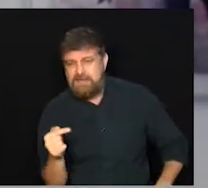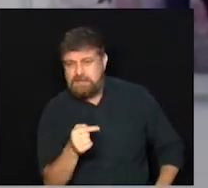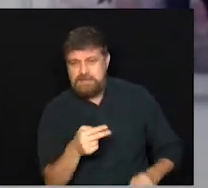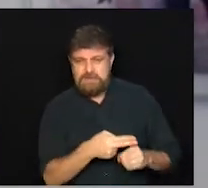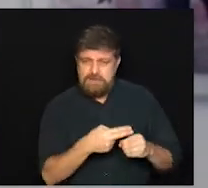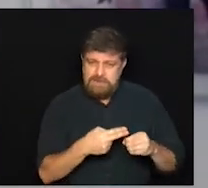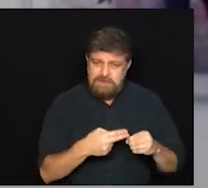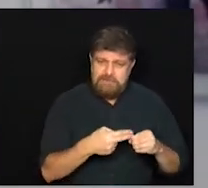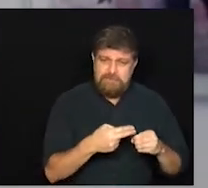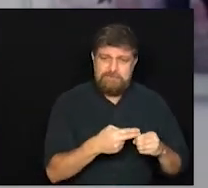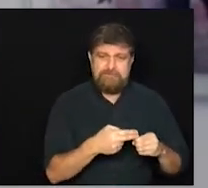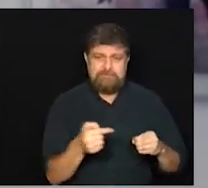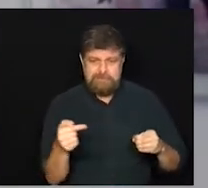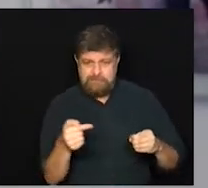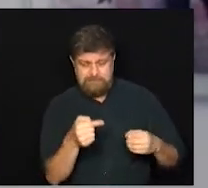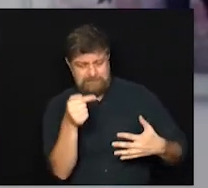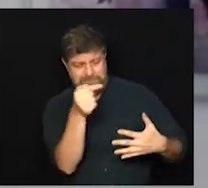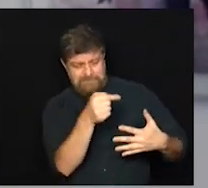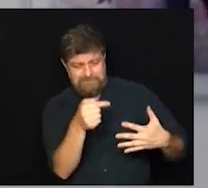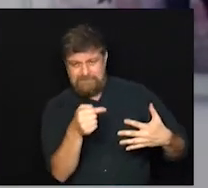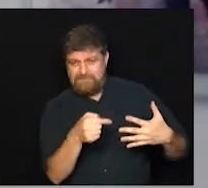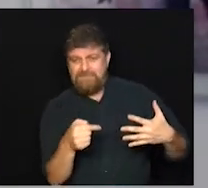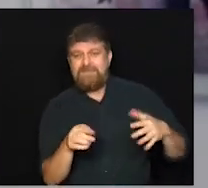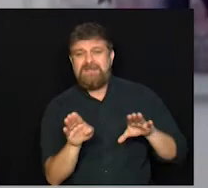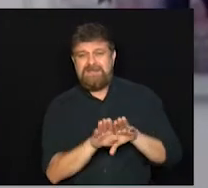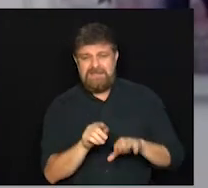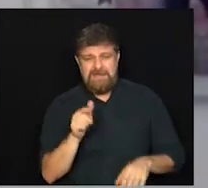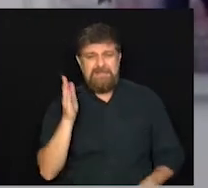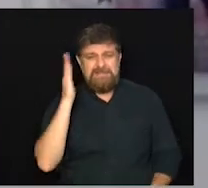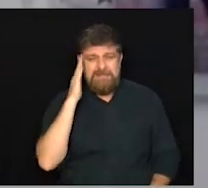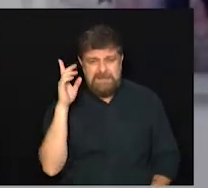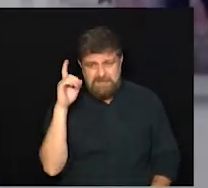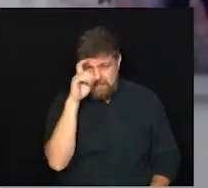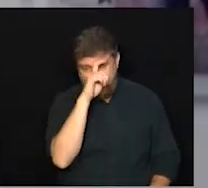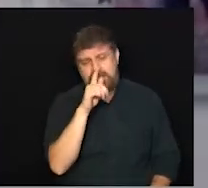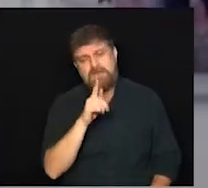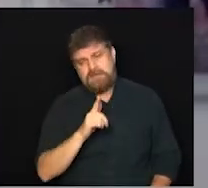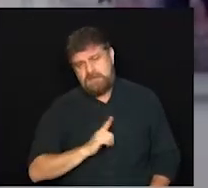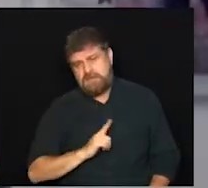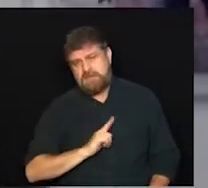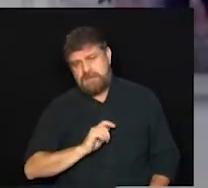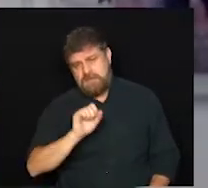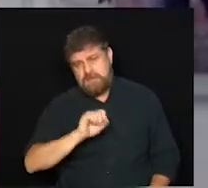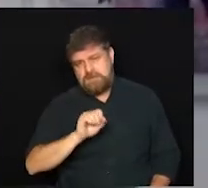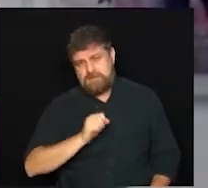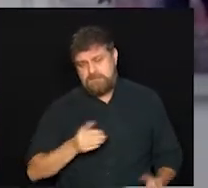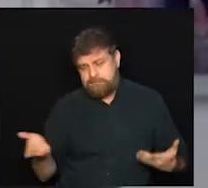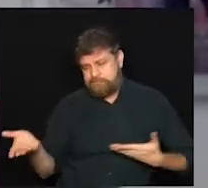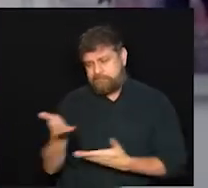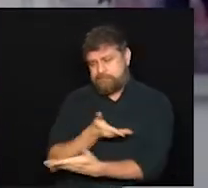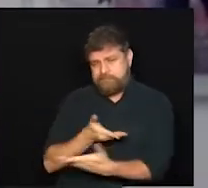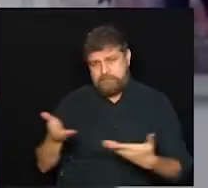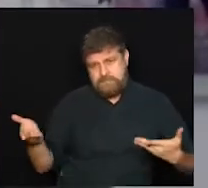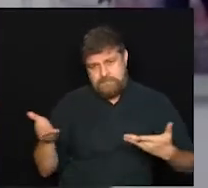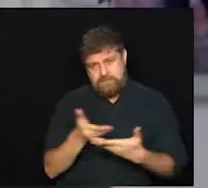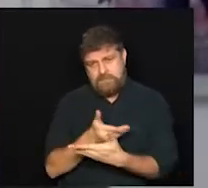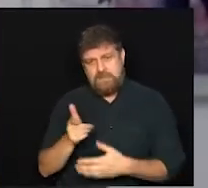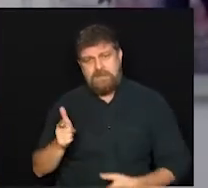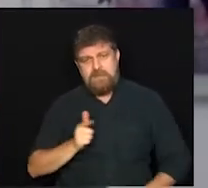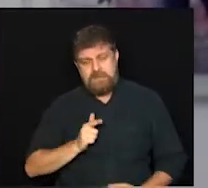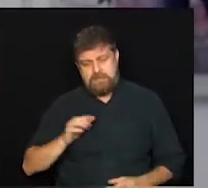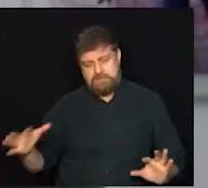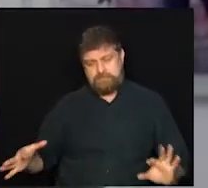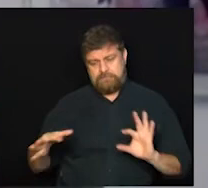seus feitos, mas das suas mazelas, das suas dificuldades, ter portas mais abertas para ter mais